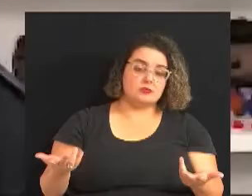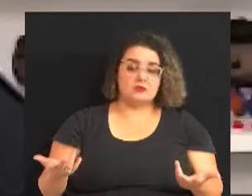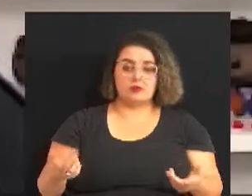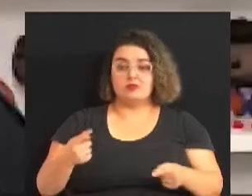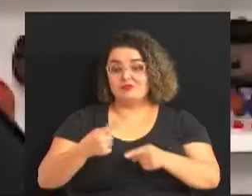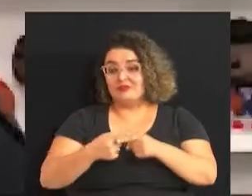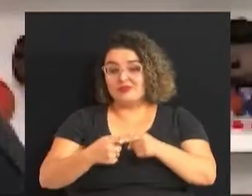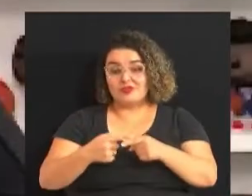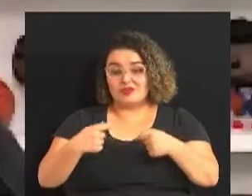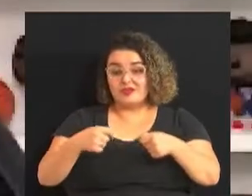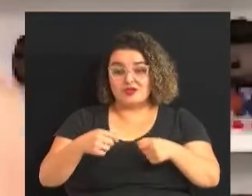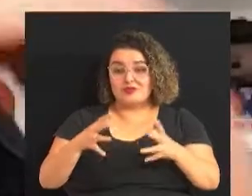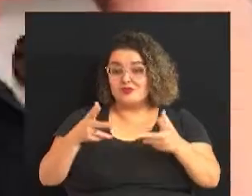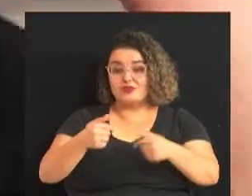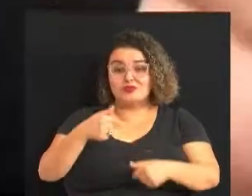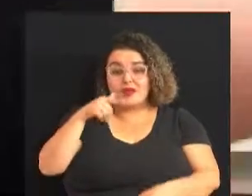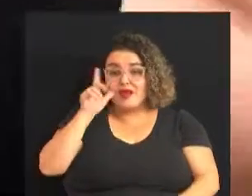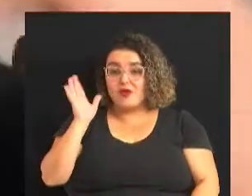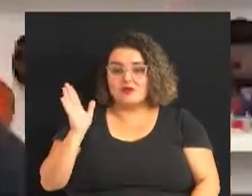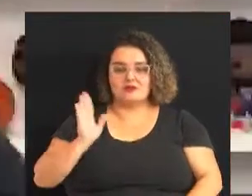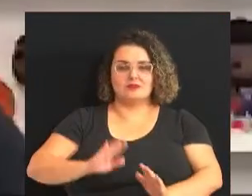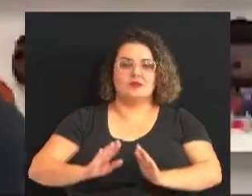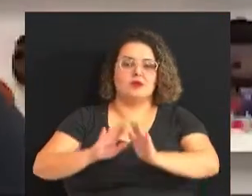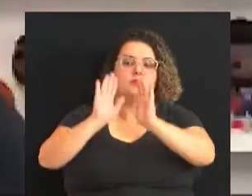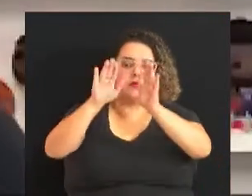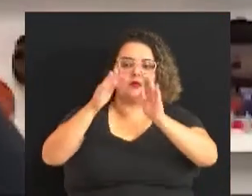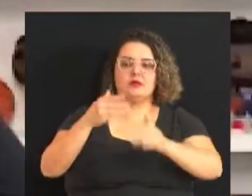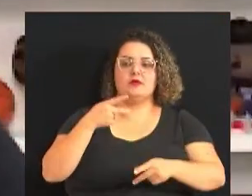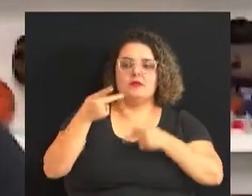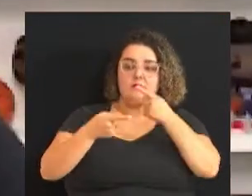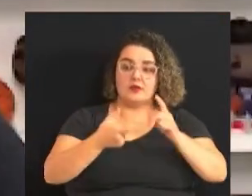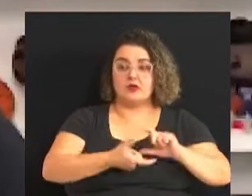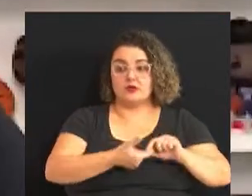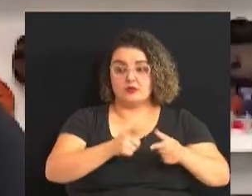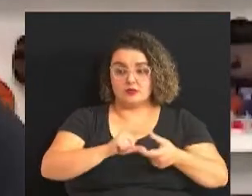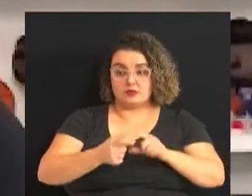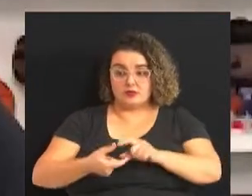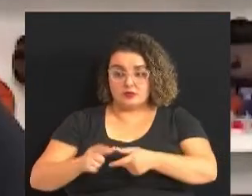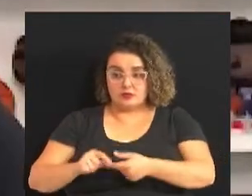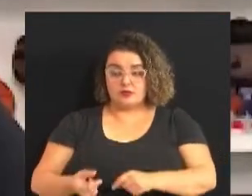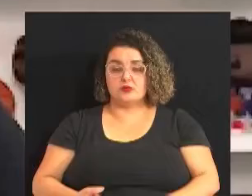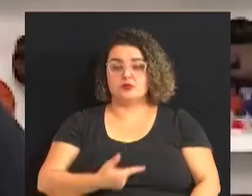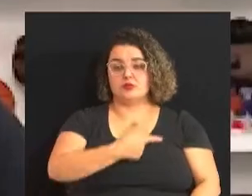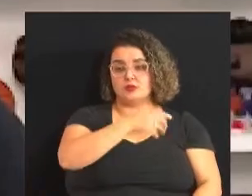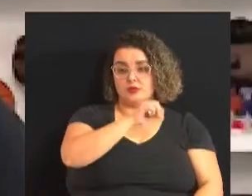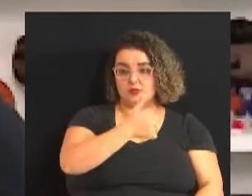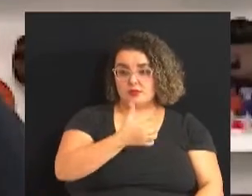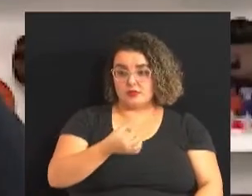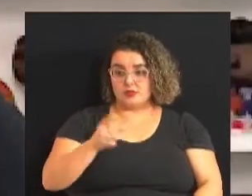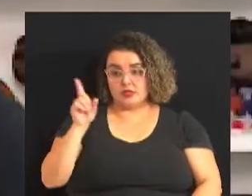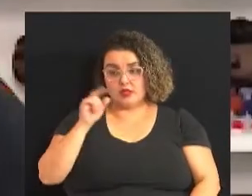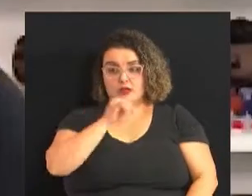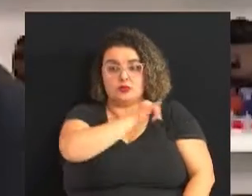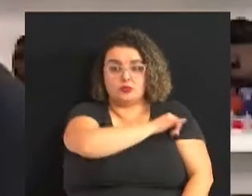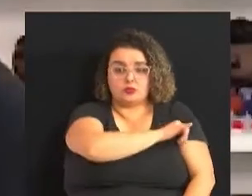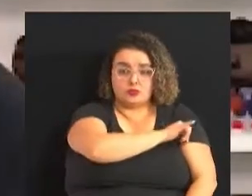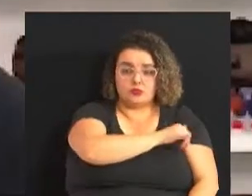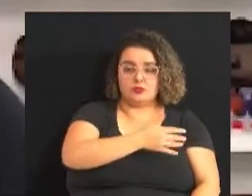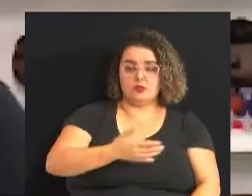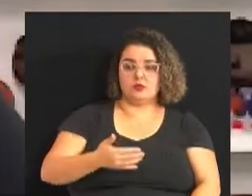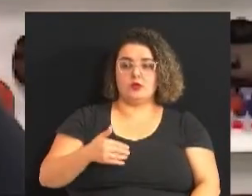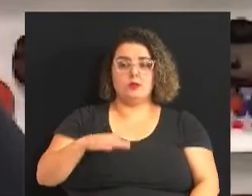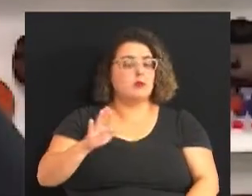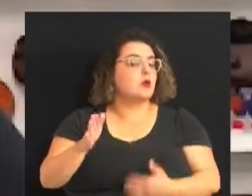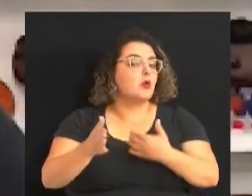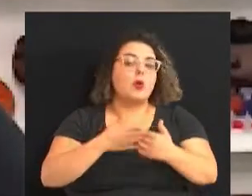tudo para ontem. O basquete, eu falava isso já na Olimpíada de 2014, 2016, no Rio de Janeiro. Mais do que qualquer